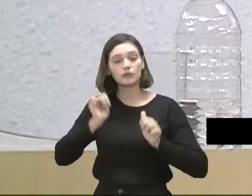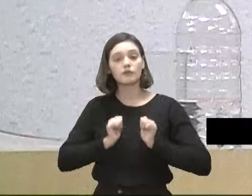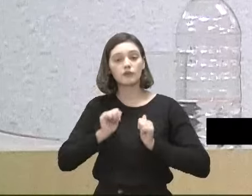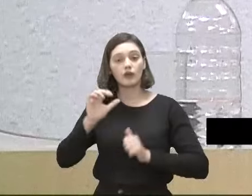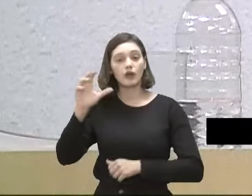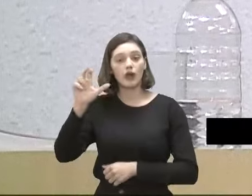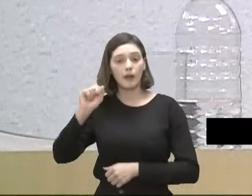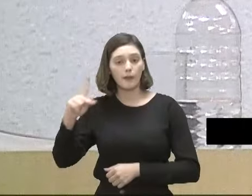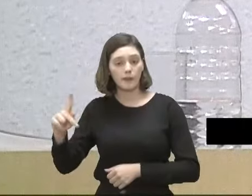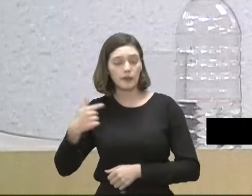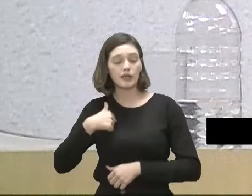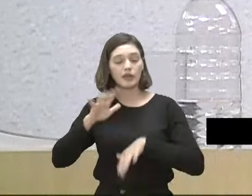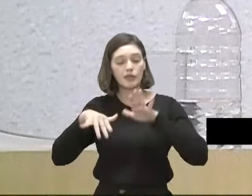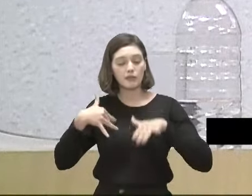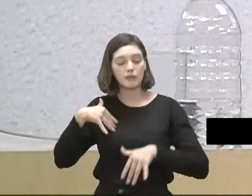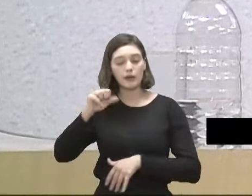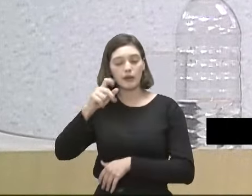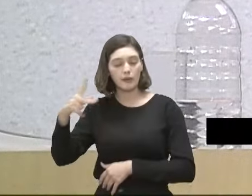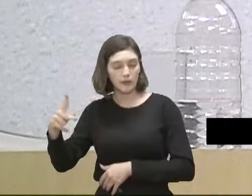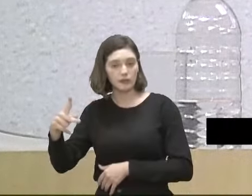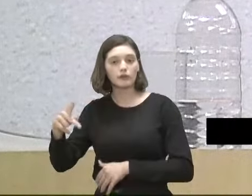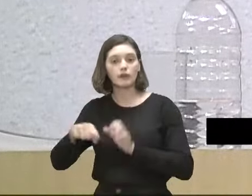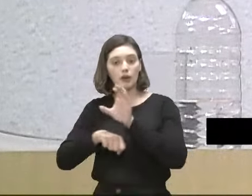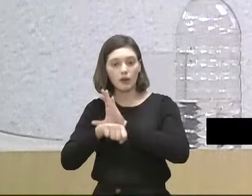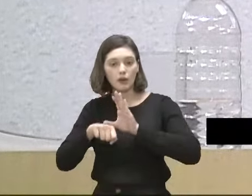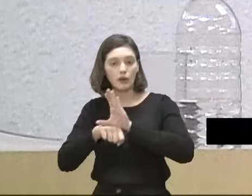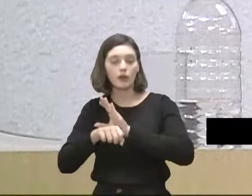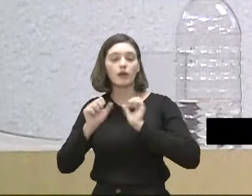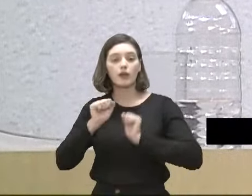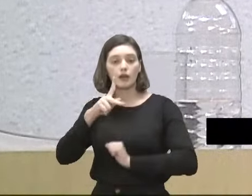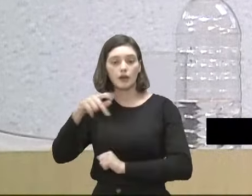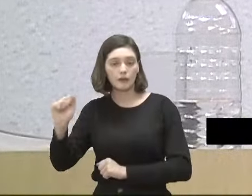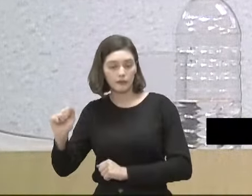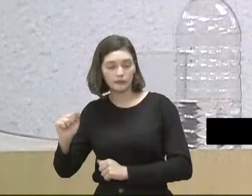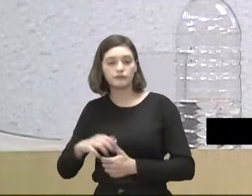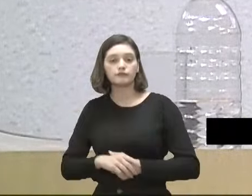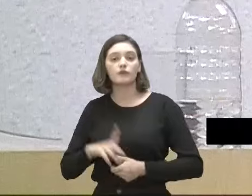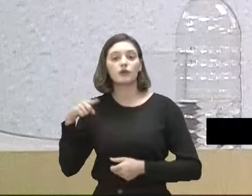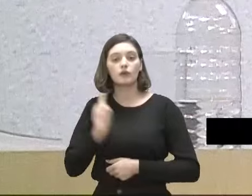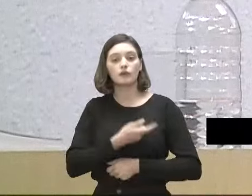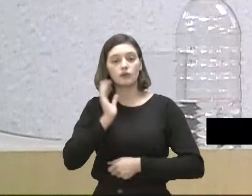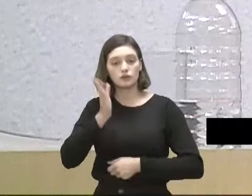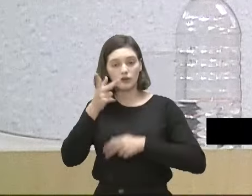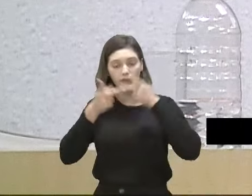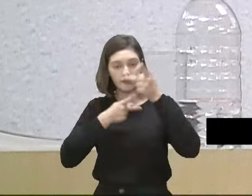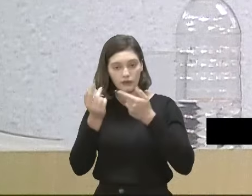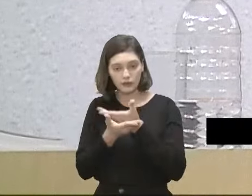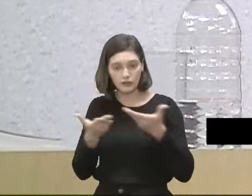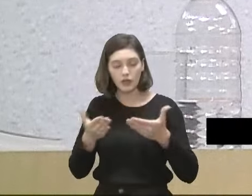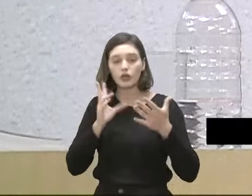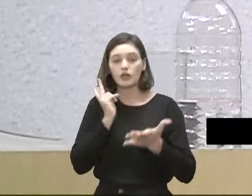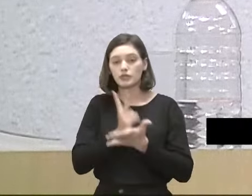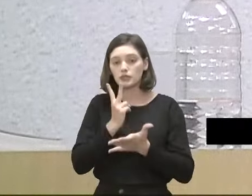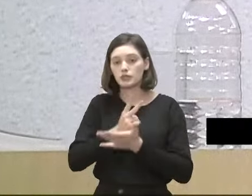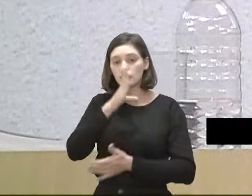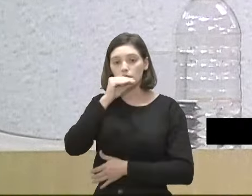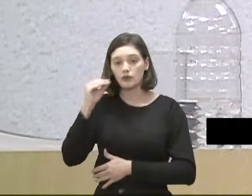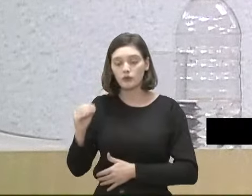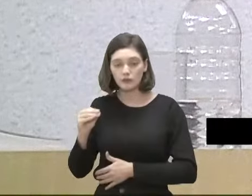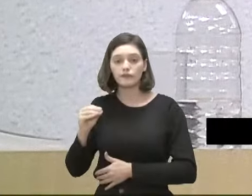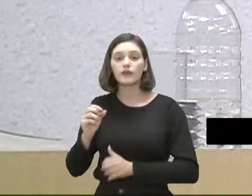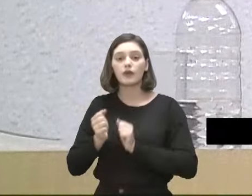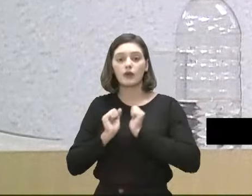Então, dependendo do enquadramento constitucional que a pessoa se aposentou, ela aposenta, como a gente fala, com paridade. Toda vez que o servidor em